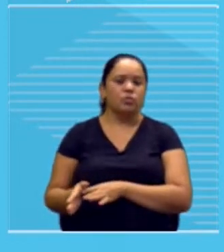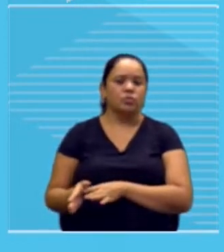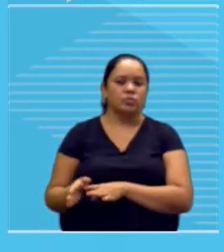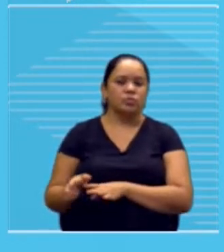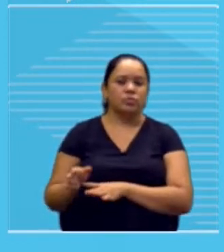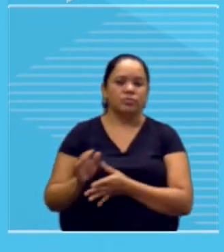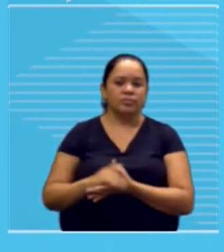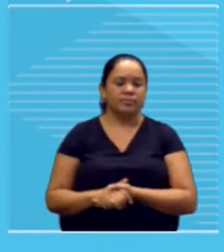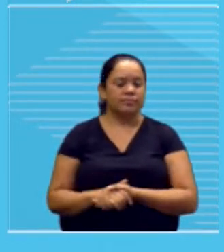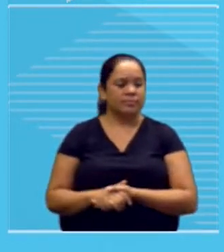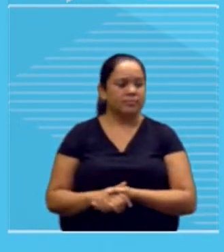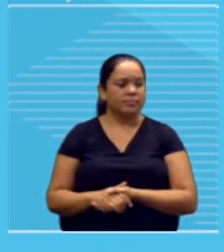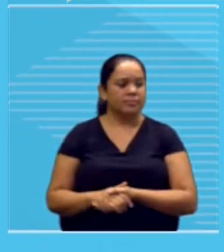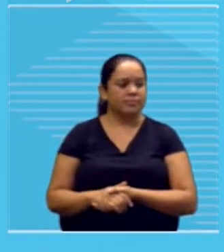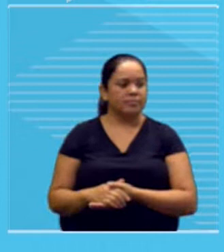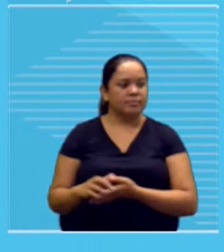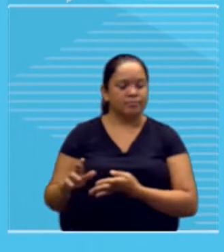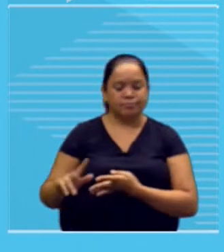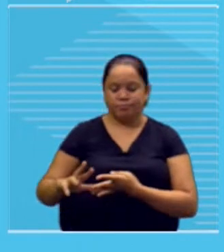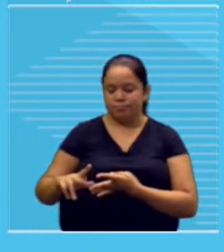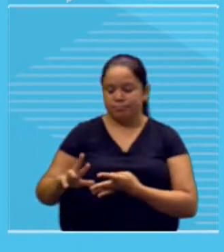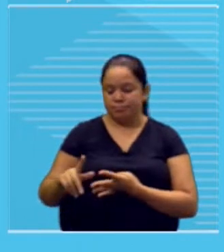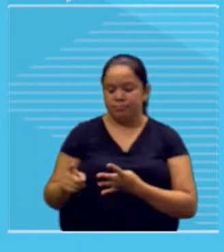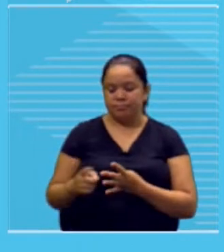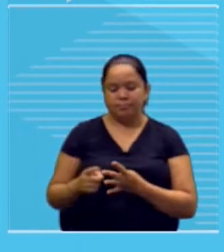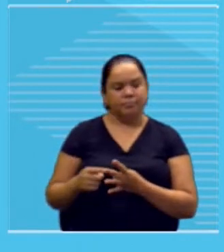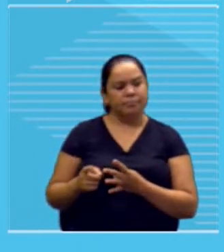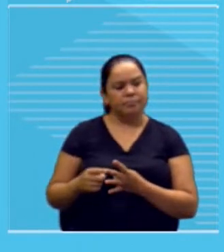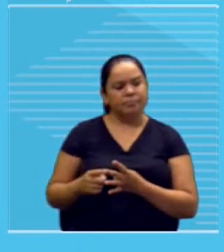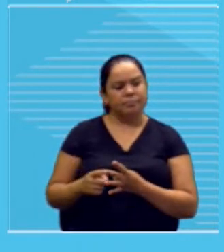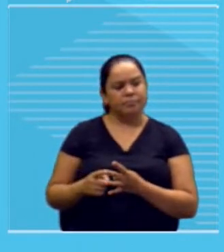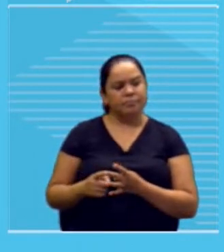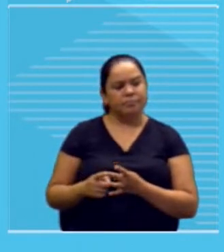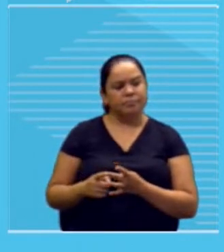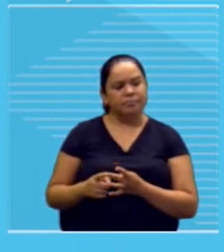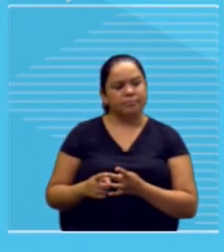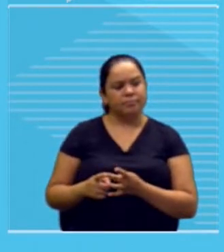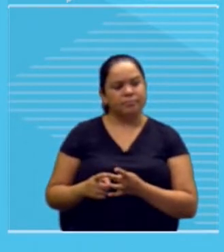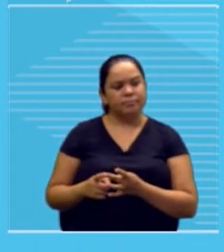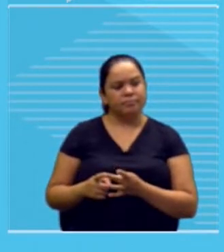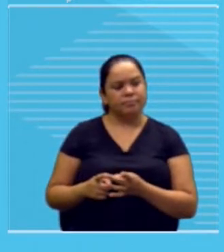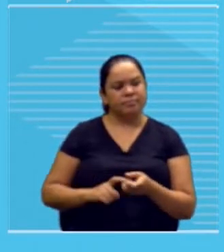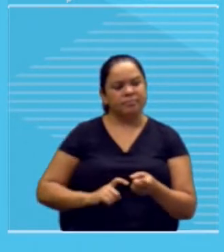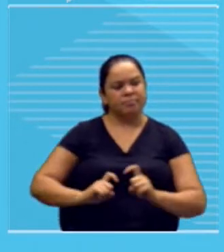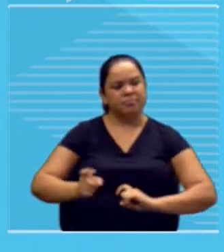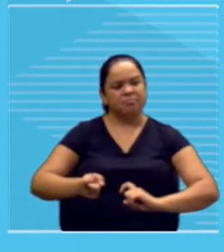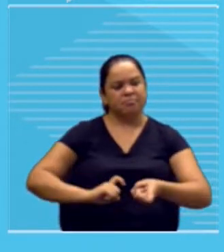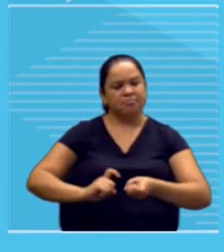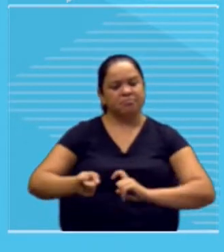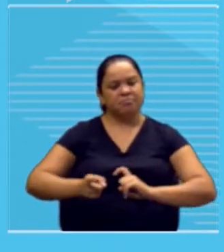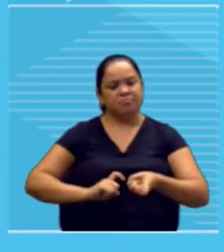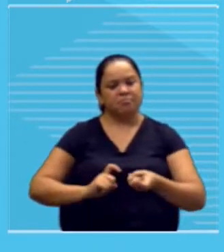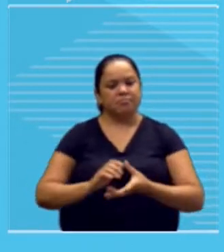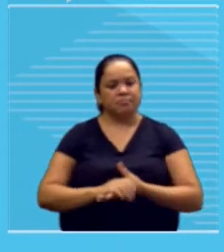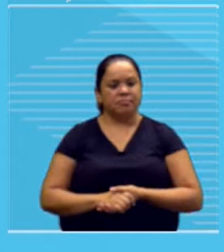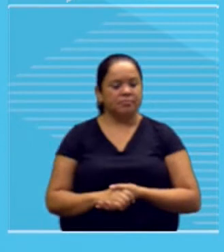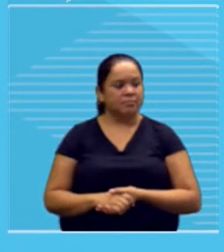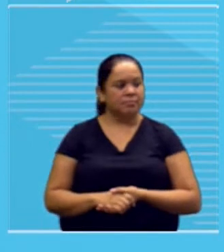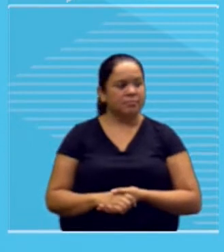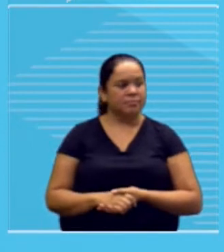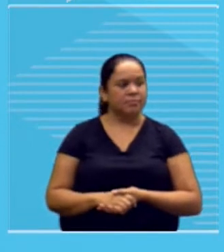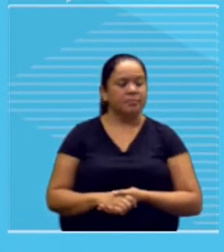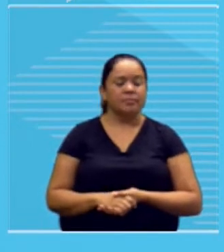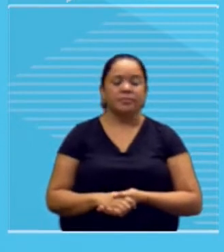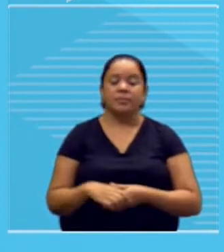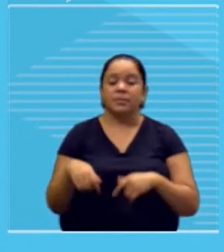com o nosso texto né letra B diz que é um debate pessoa qual é característica de texto debate ele costuma ter um